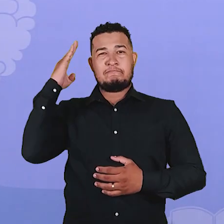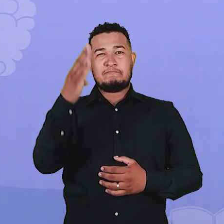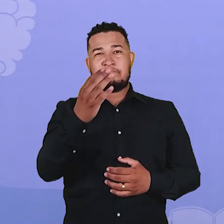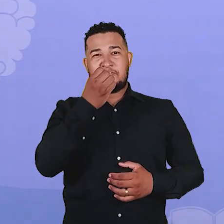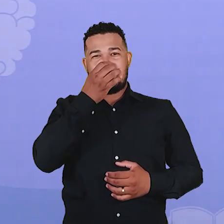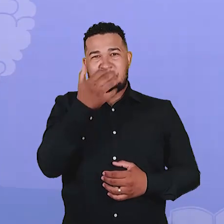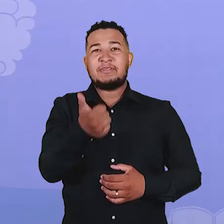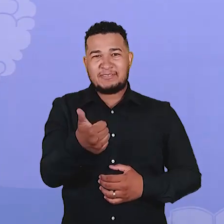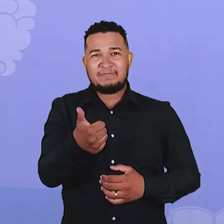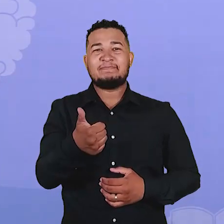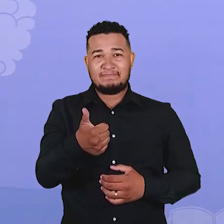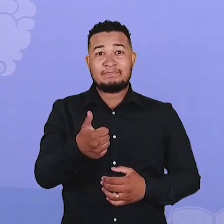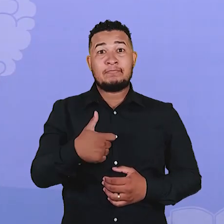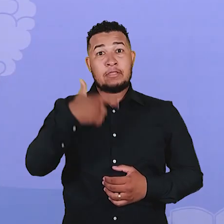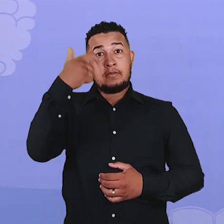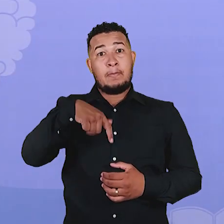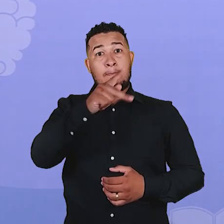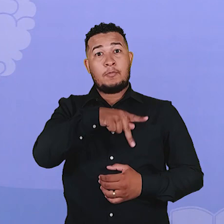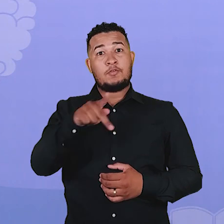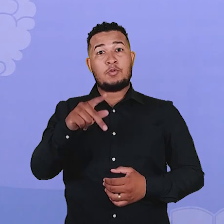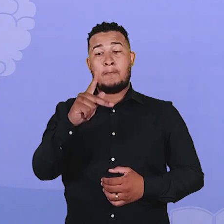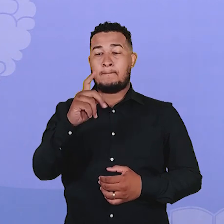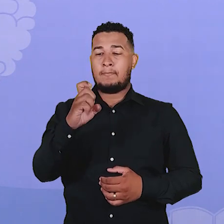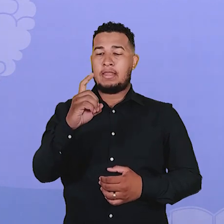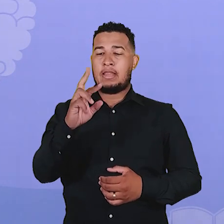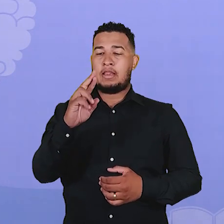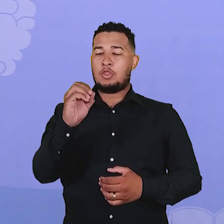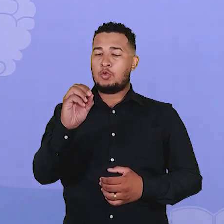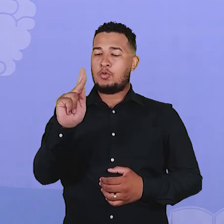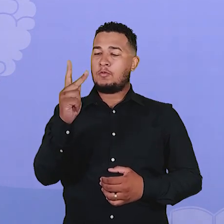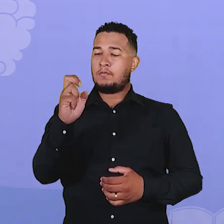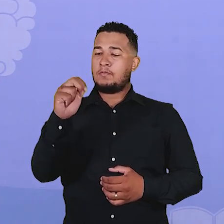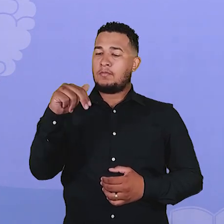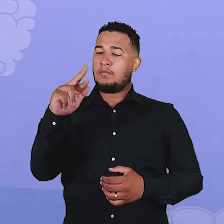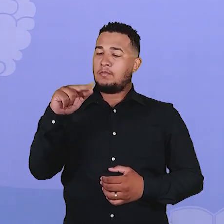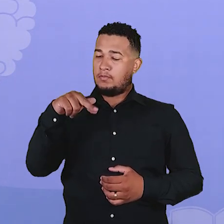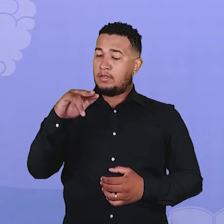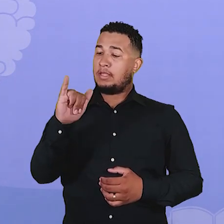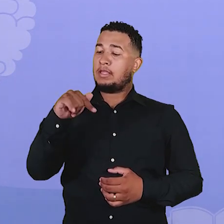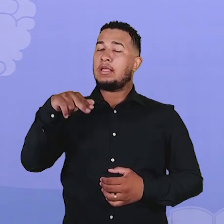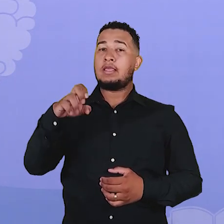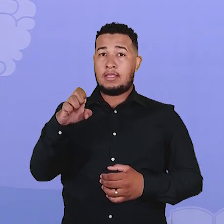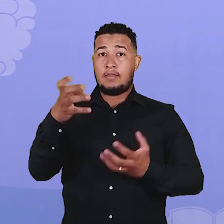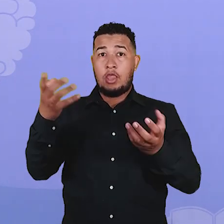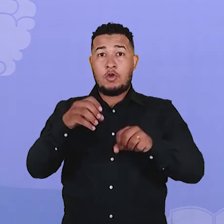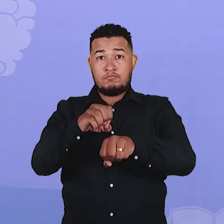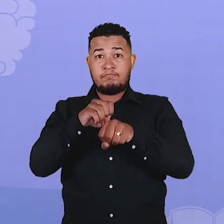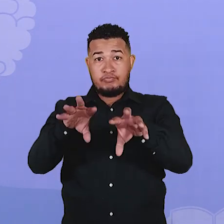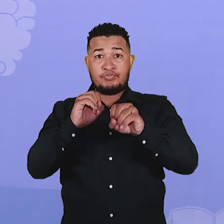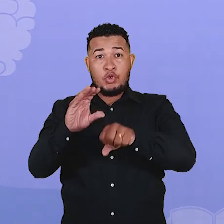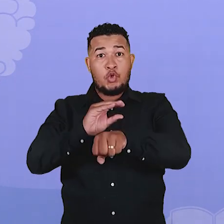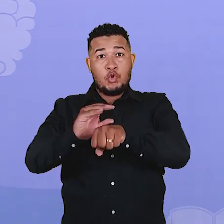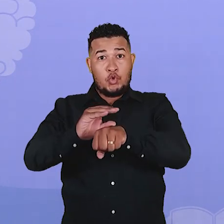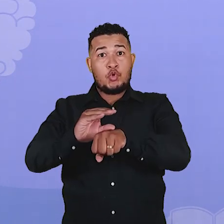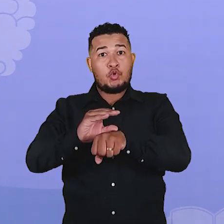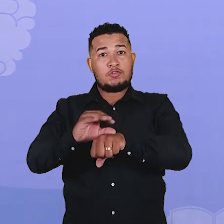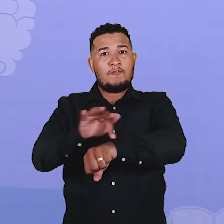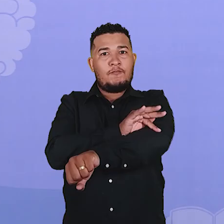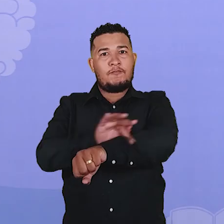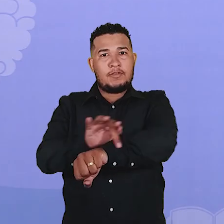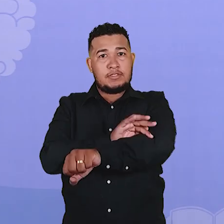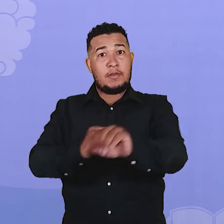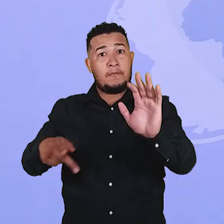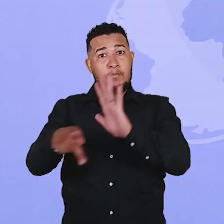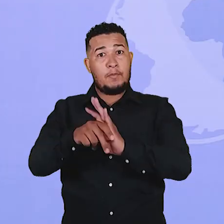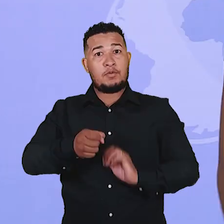Fala galerinha, tudo bom com vocês? Aqui quem fala é o professor Pedro Henrique e eu irei ministrar o curso de Física para a segunda série do